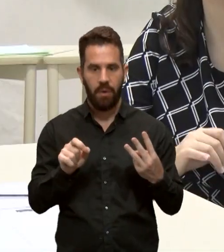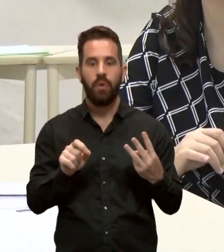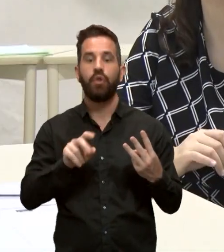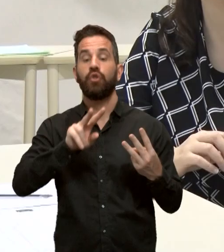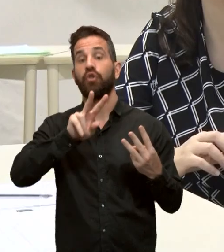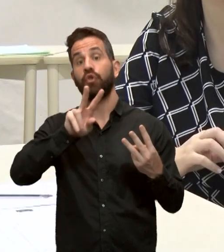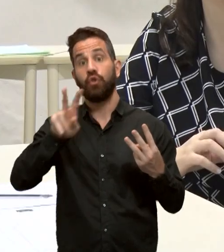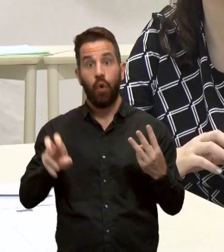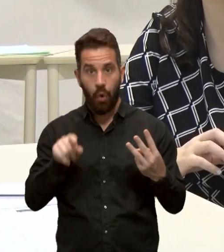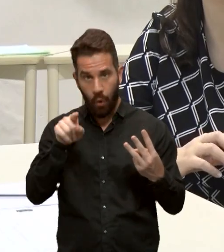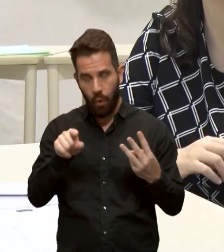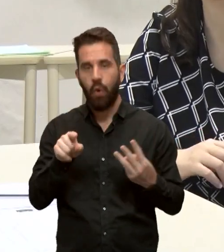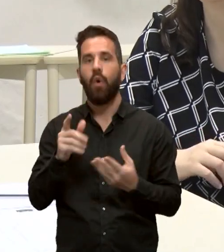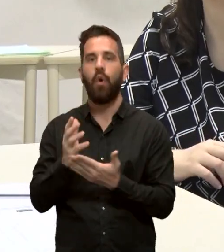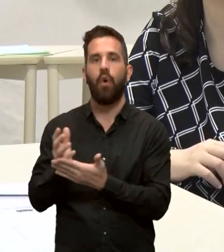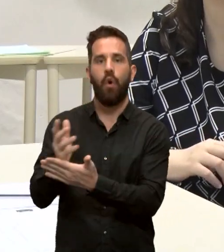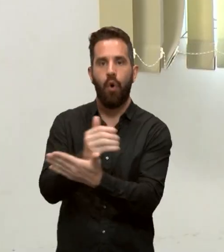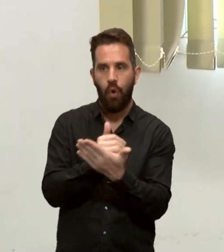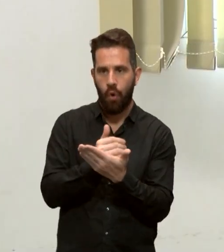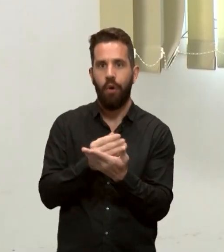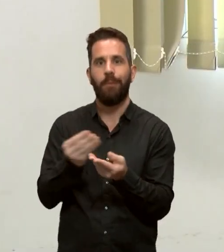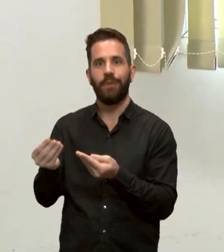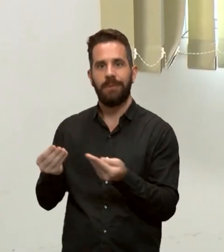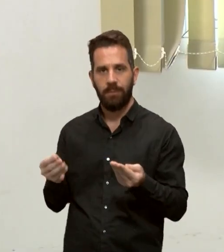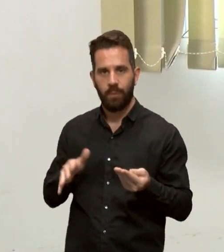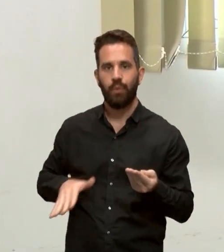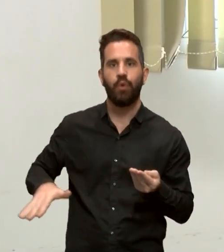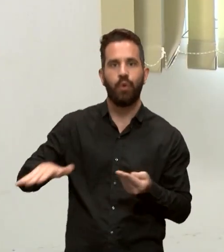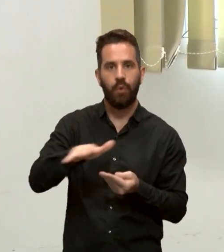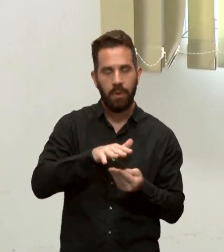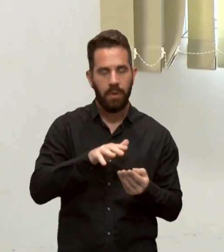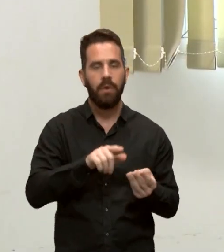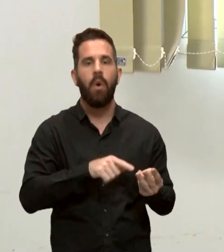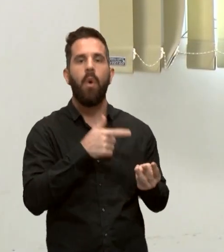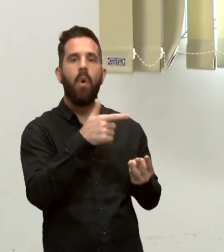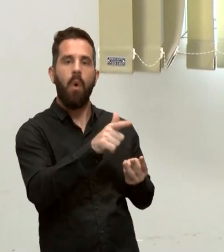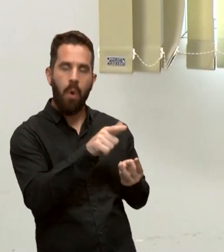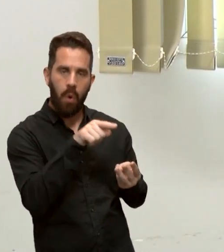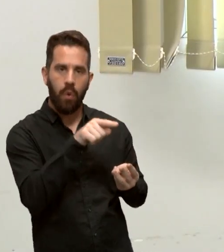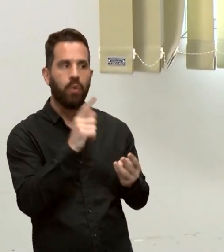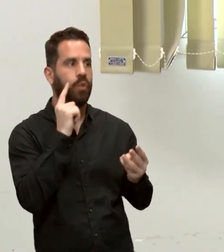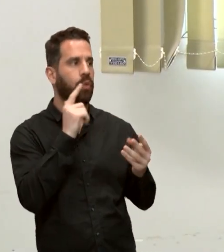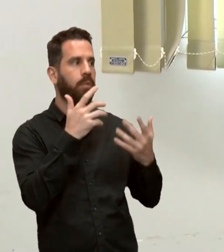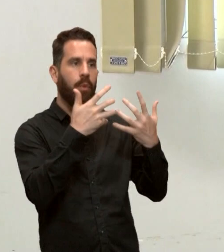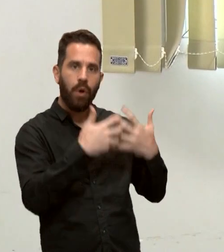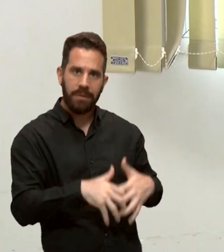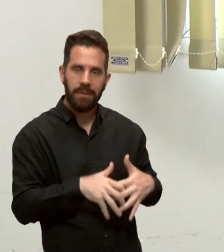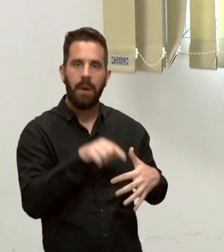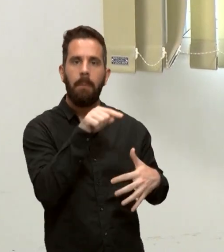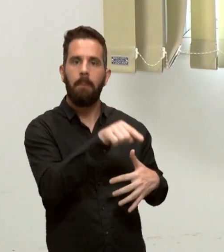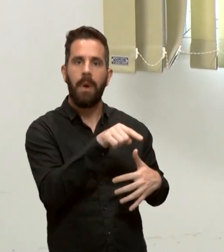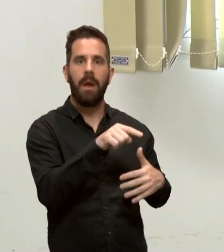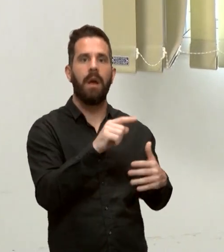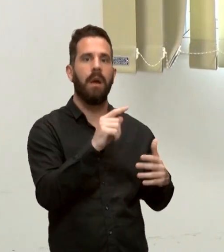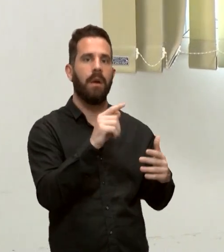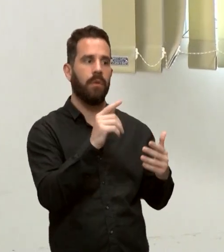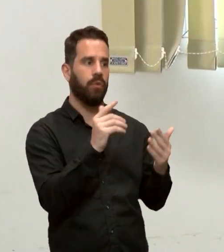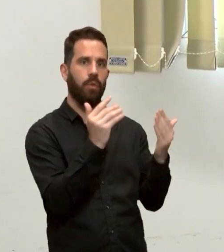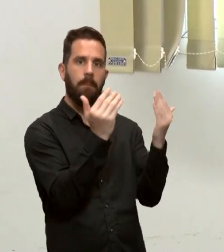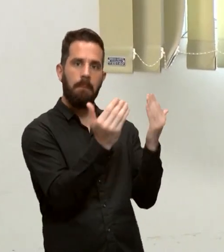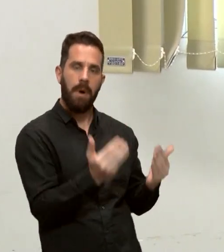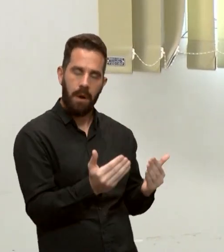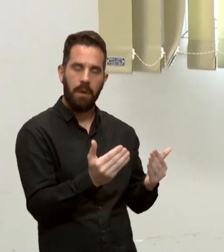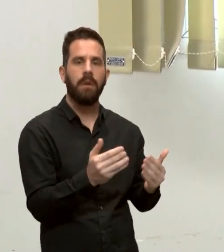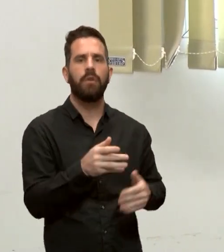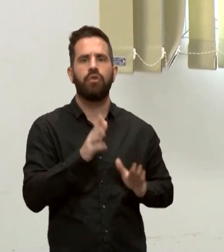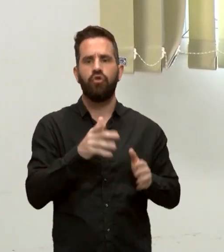distribuído e o do Rafael e do Sidney de processamento paralelo. E o ganho foi de até 65% comparado